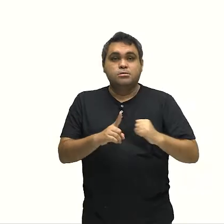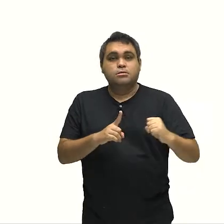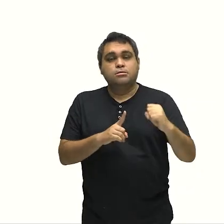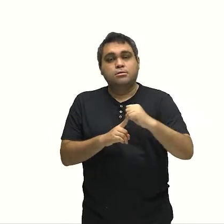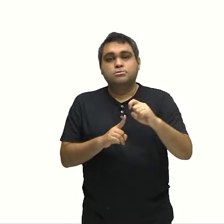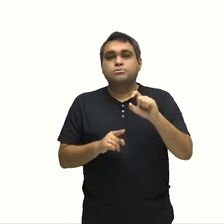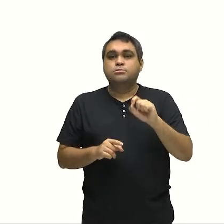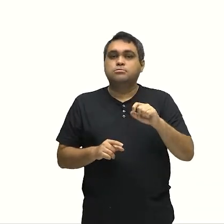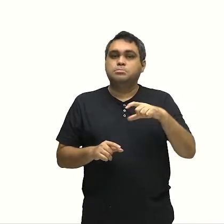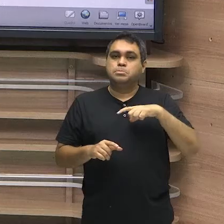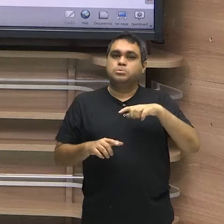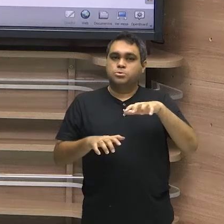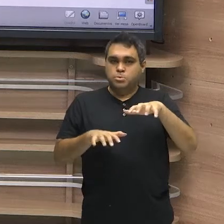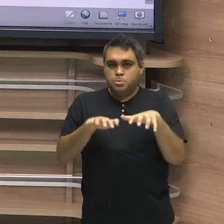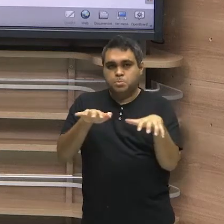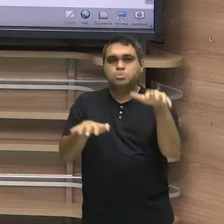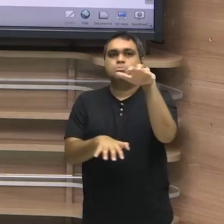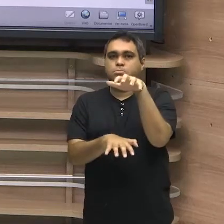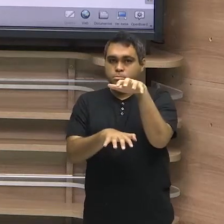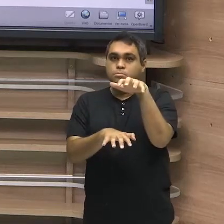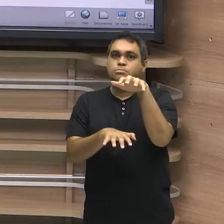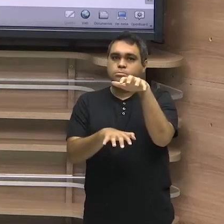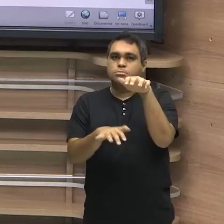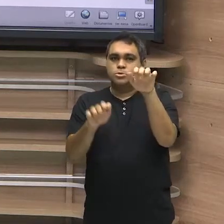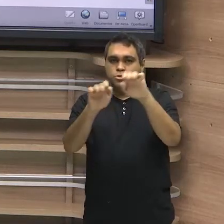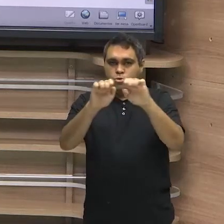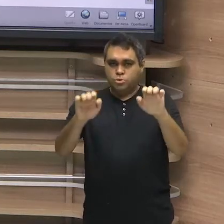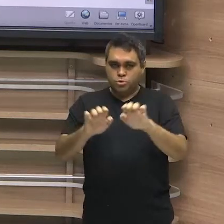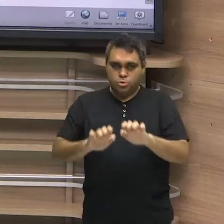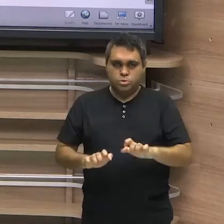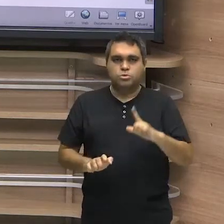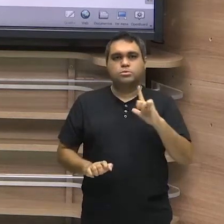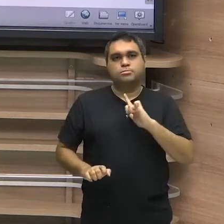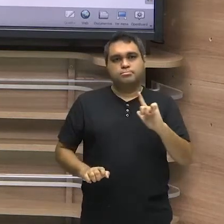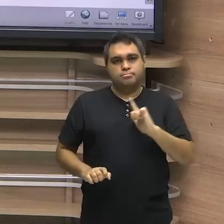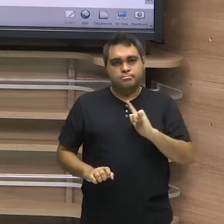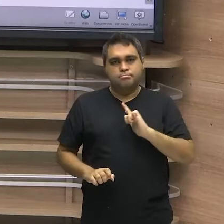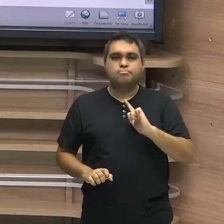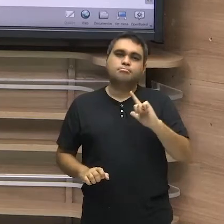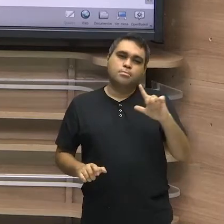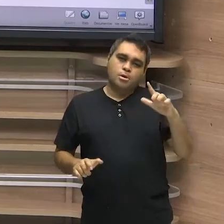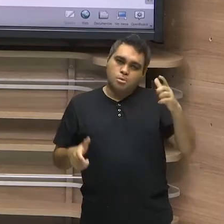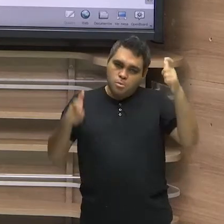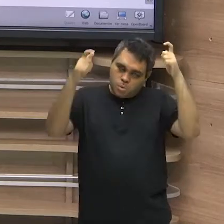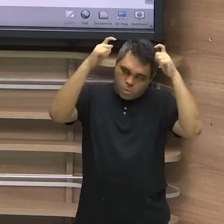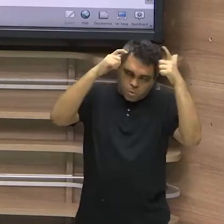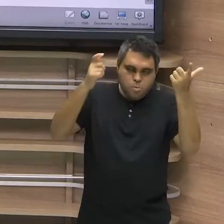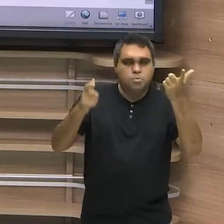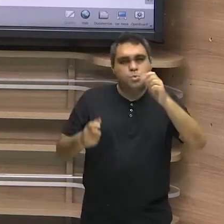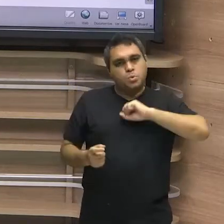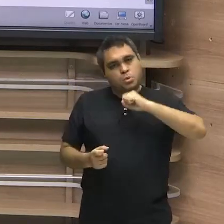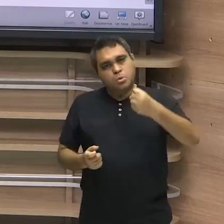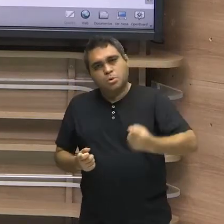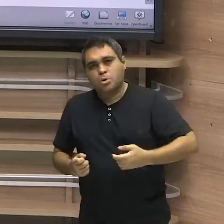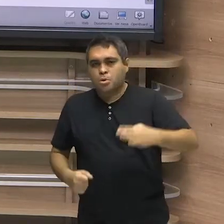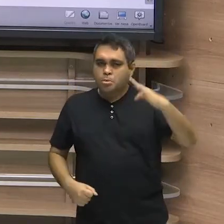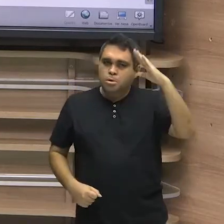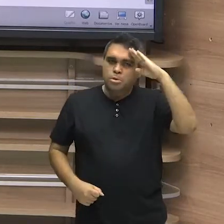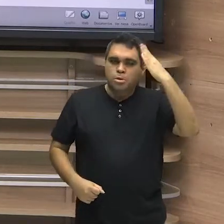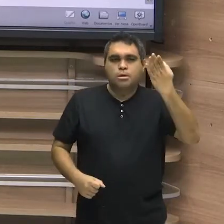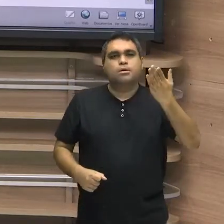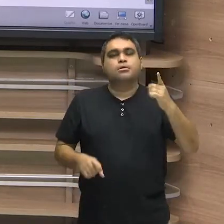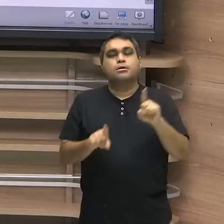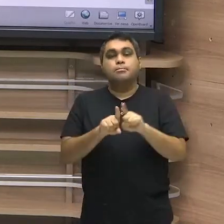bem dividida, como a gente viu aí, bem estruturada a partir da nobreza, dos sacerdotes, tem uma economia baseada